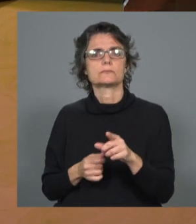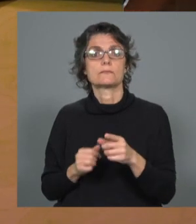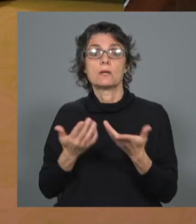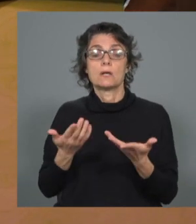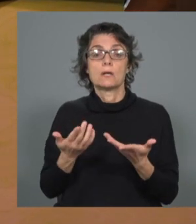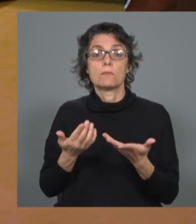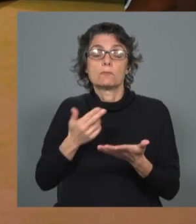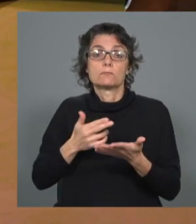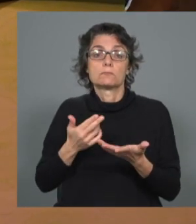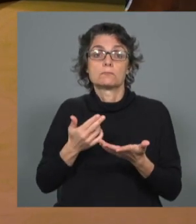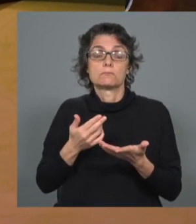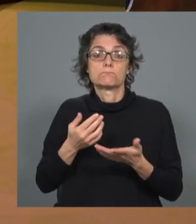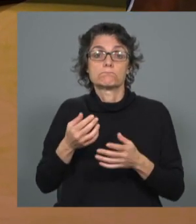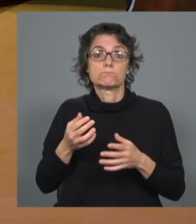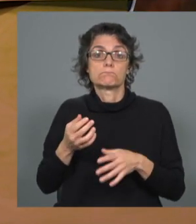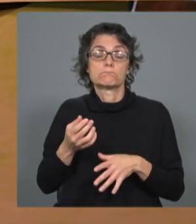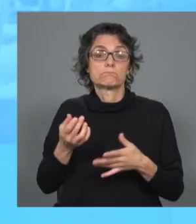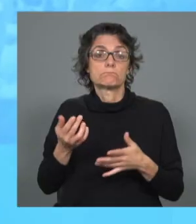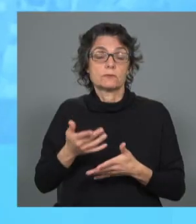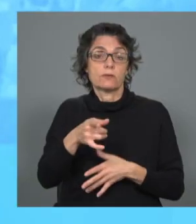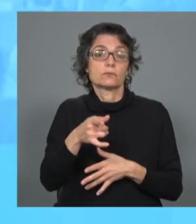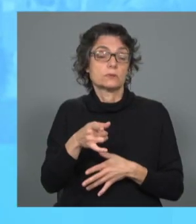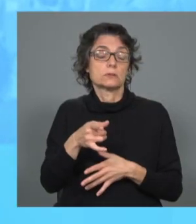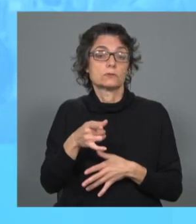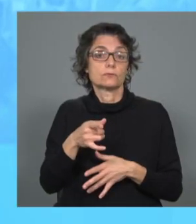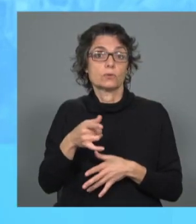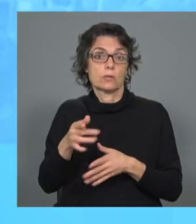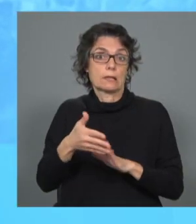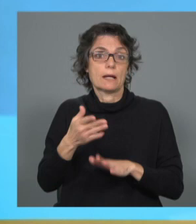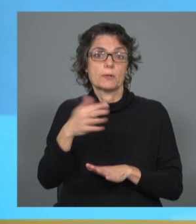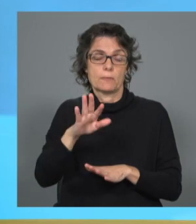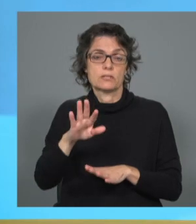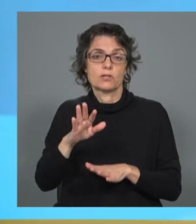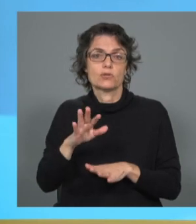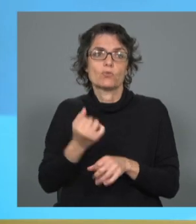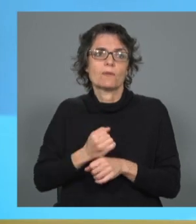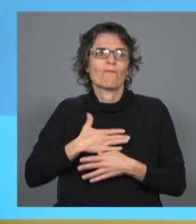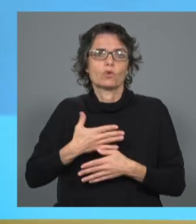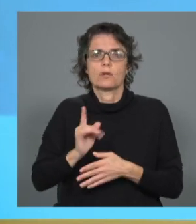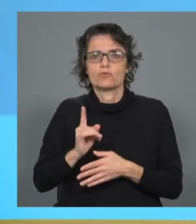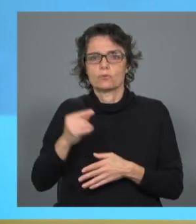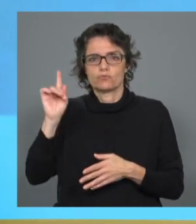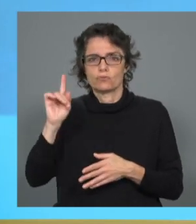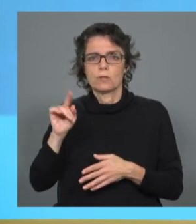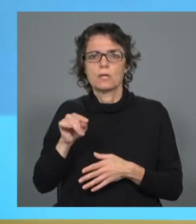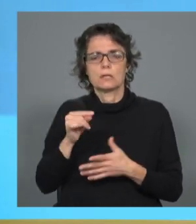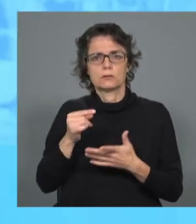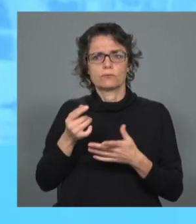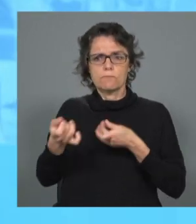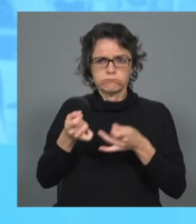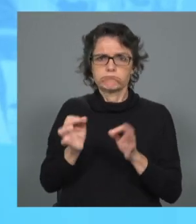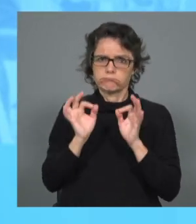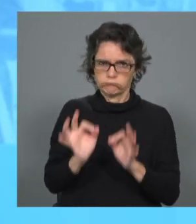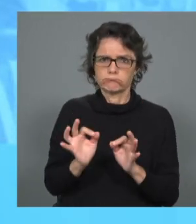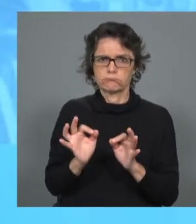meios necessários, não se tratou de uma iniciativa voluntarista que partiu ao acaso para trazer de lá depois, enfim,